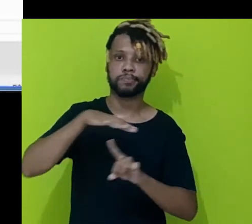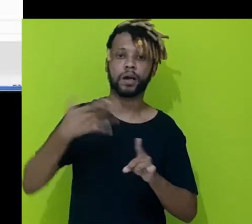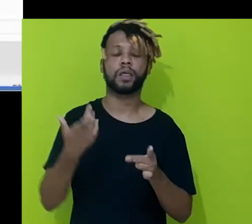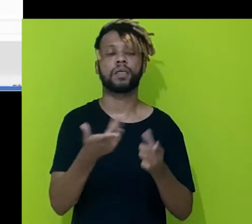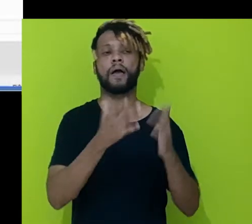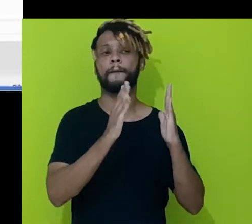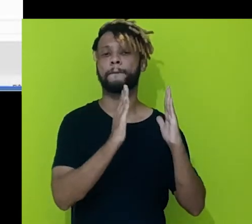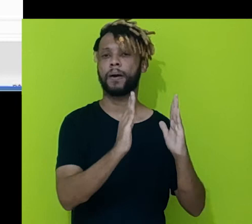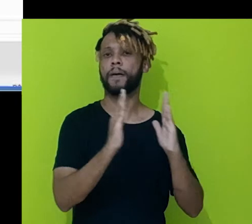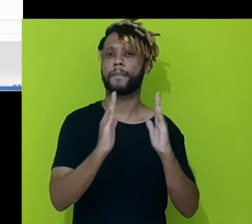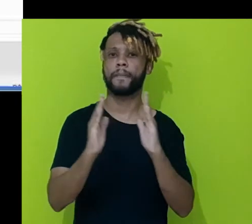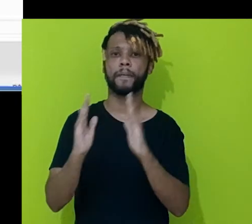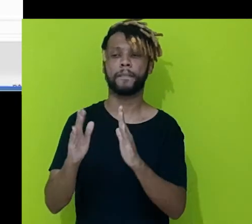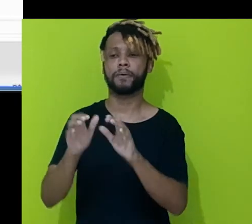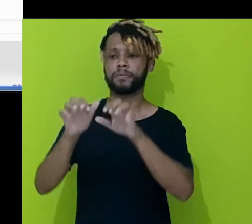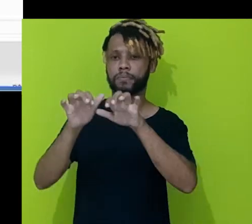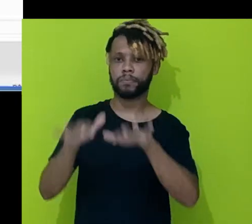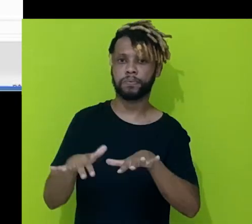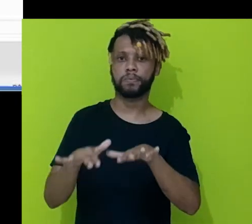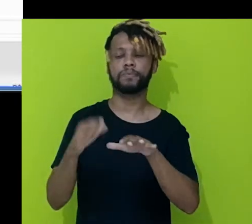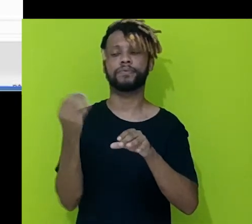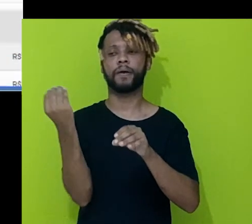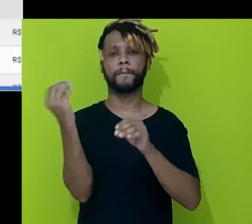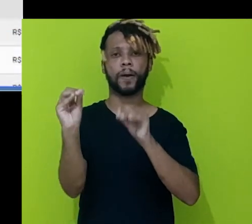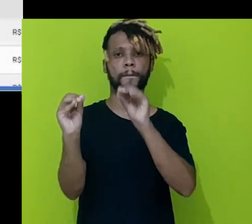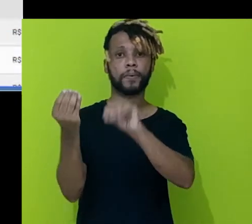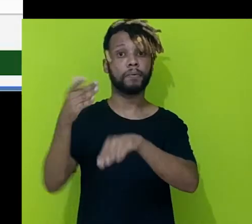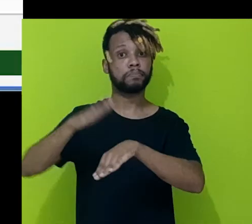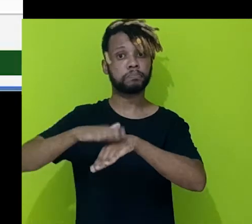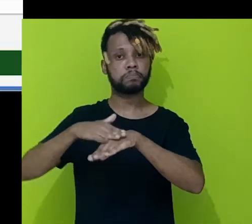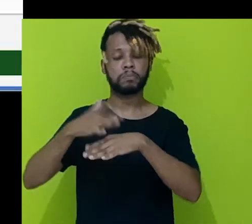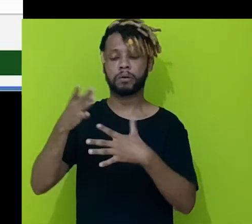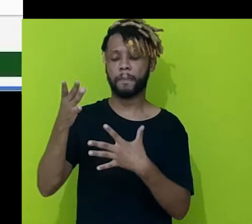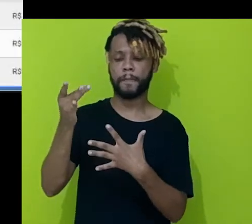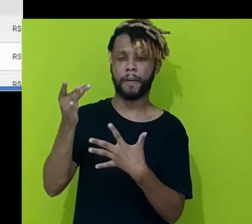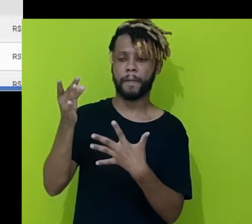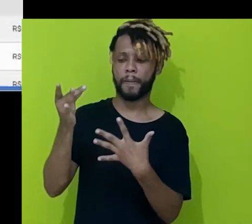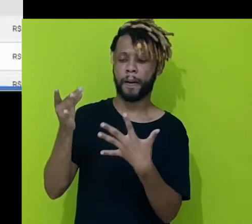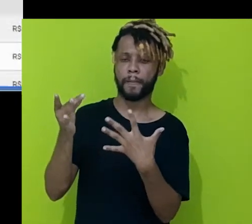etapas cadastradas, onde você vai colocar item por item.